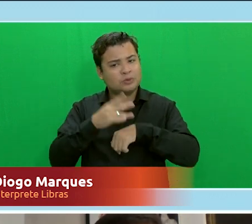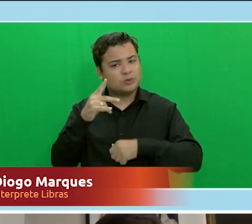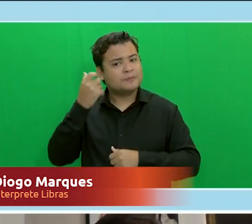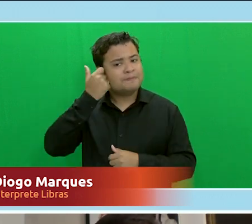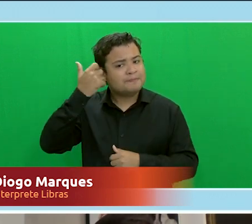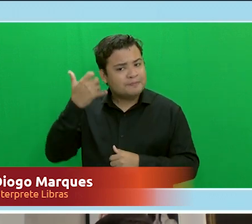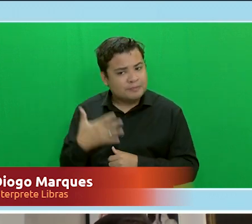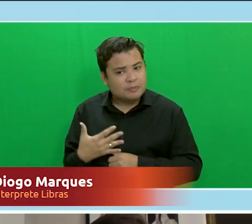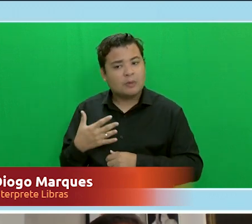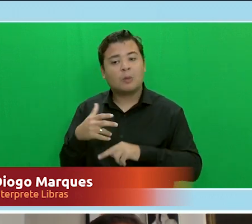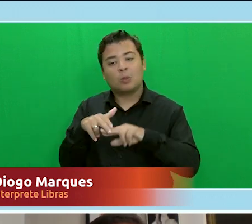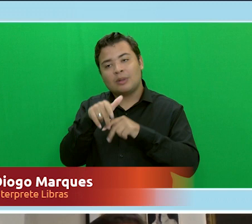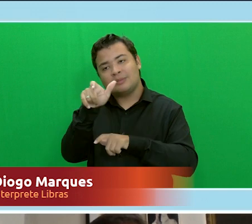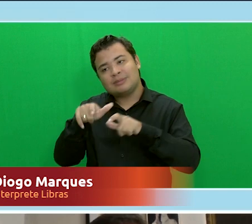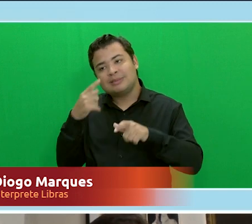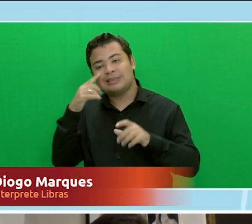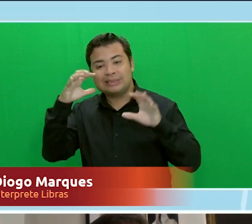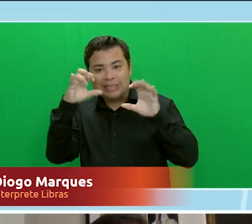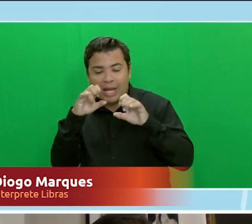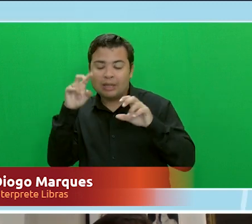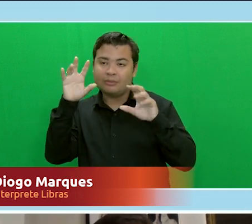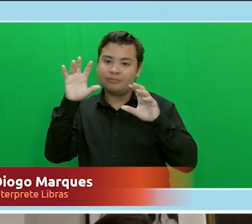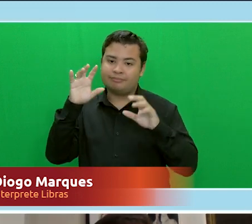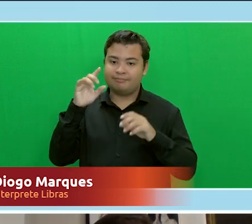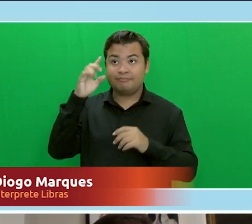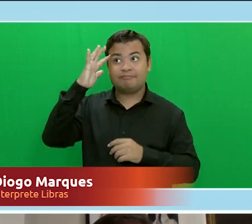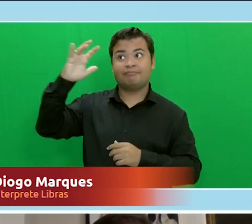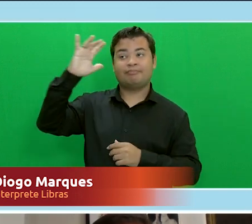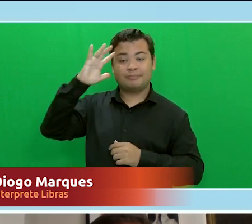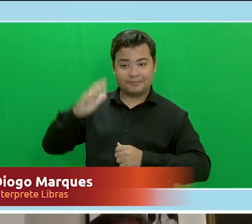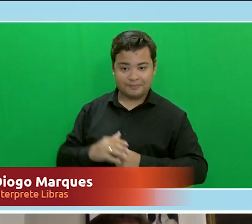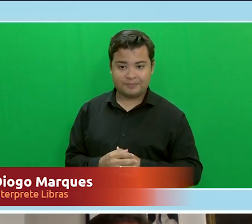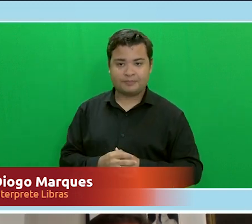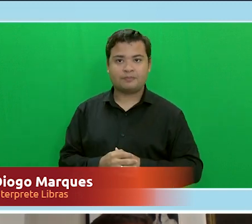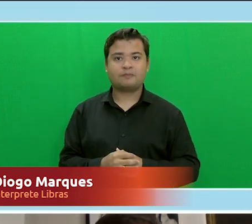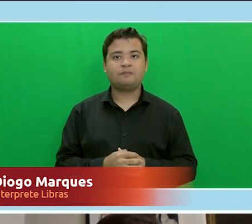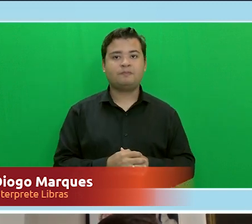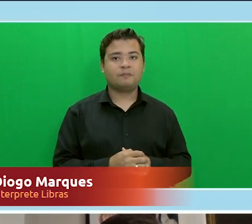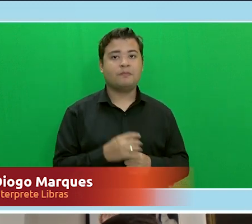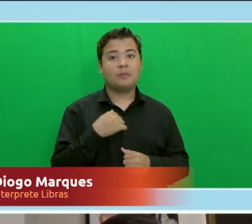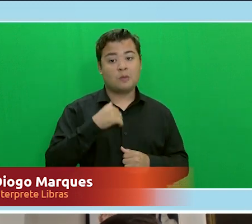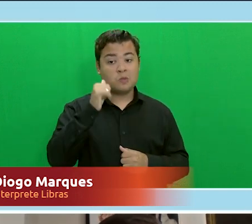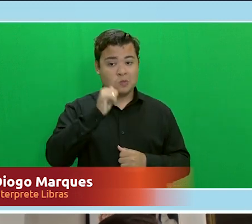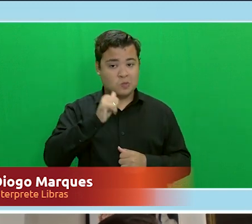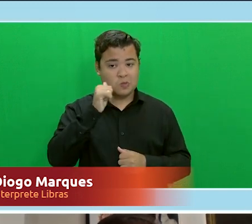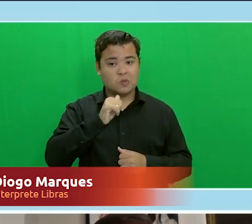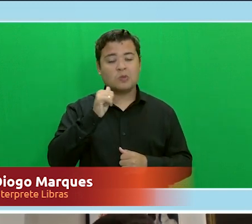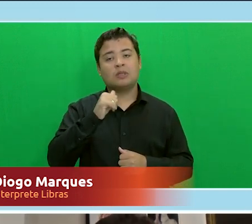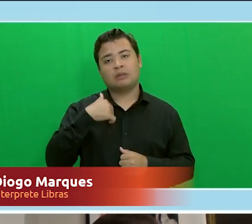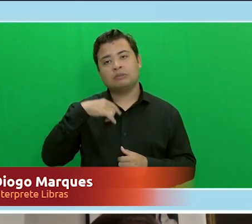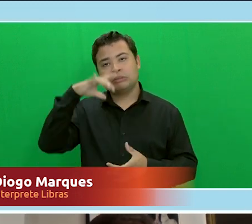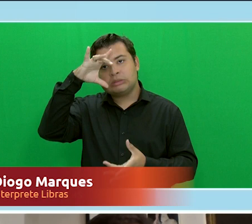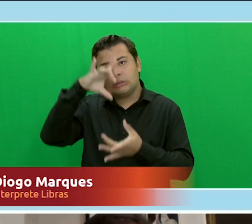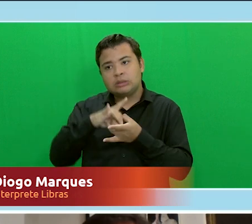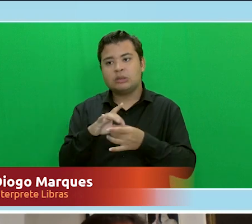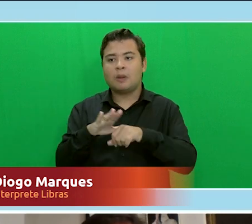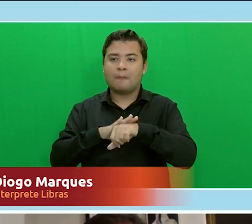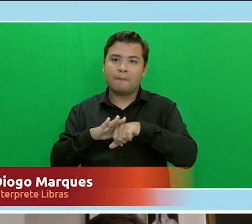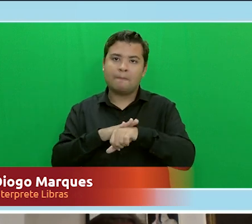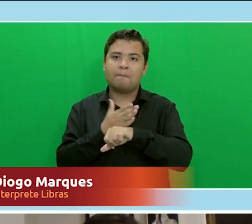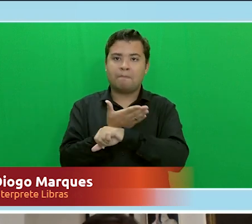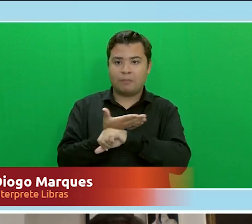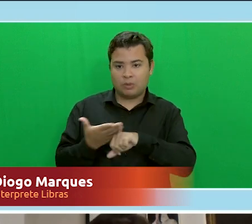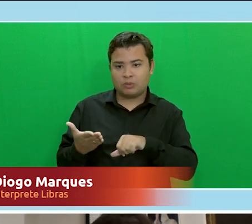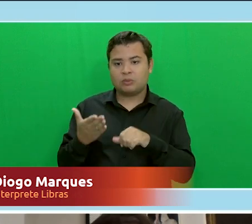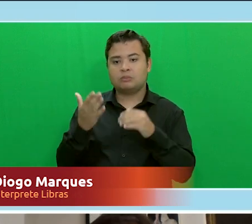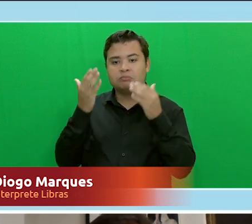só se apresenta fisicamente para o nosso público cego de baixa visão? Eu sou uma mulher cis também,